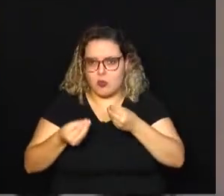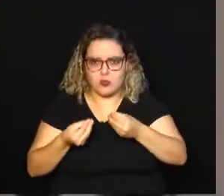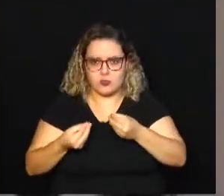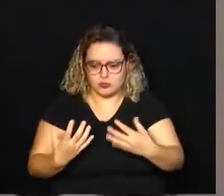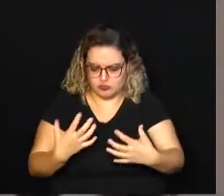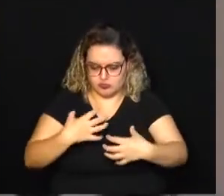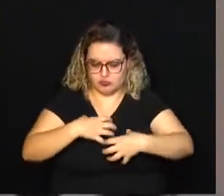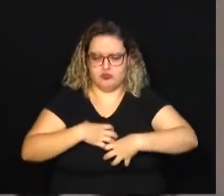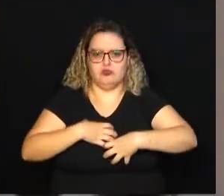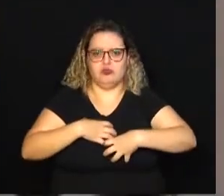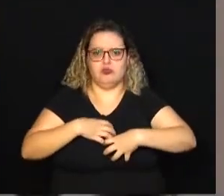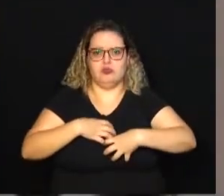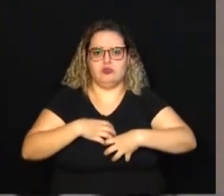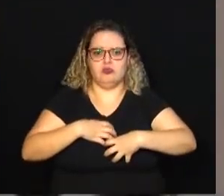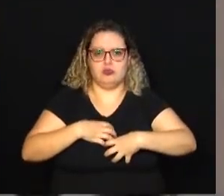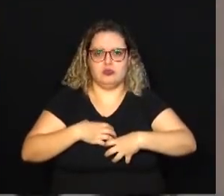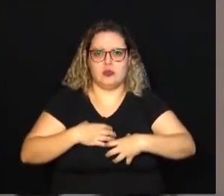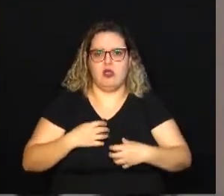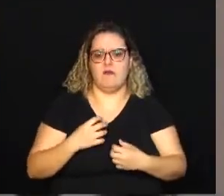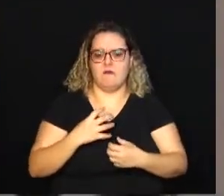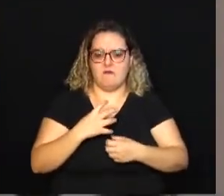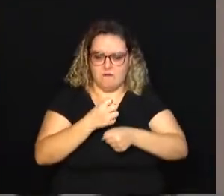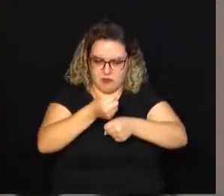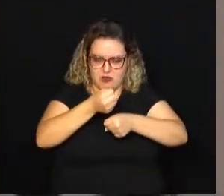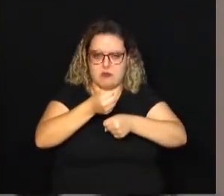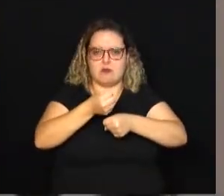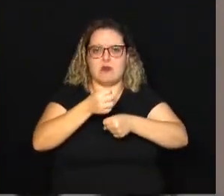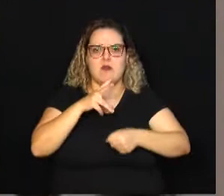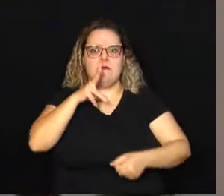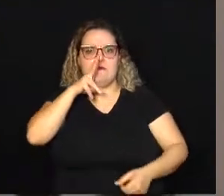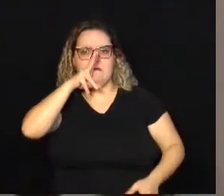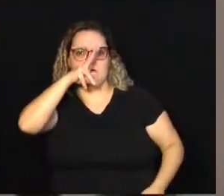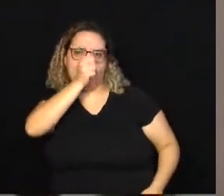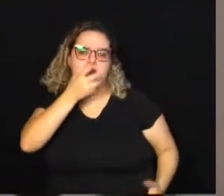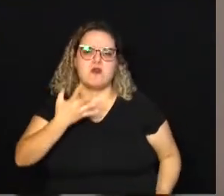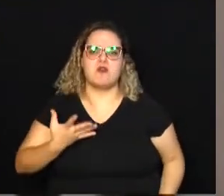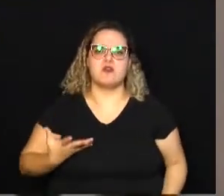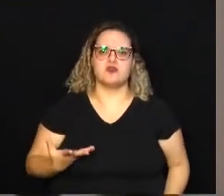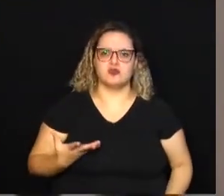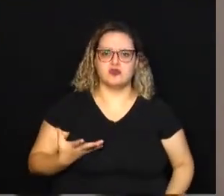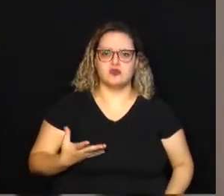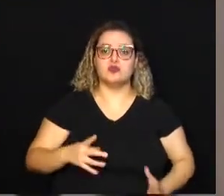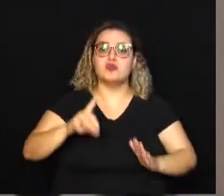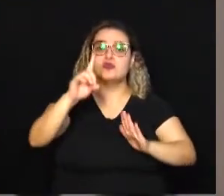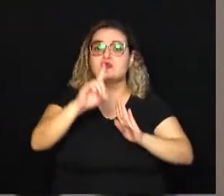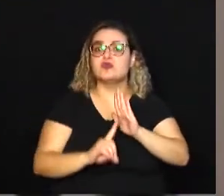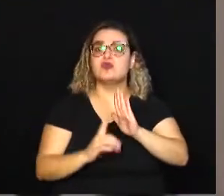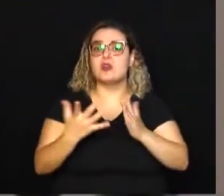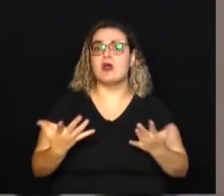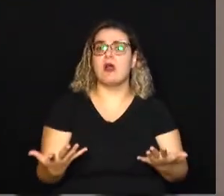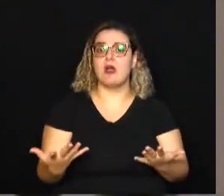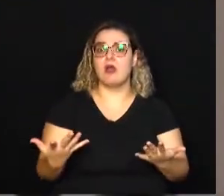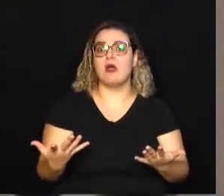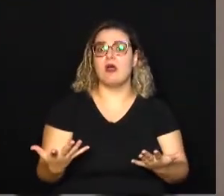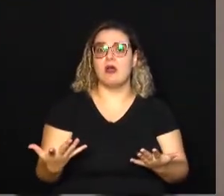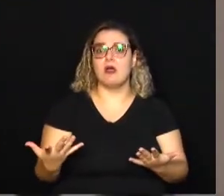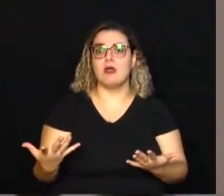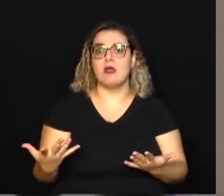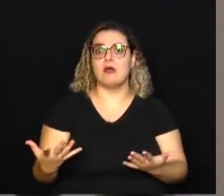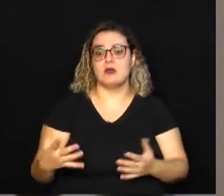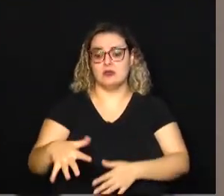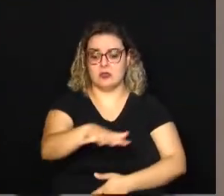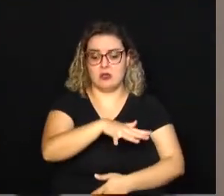forma muito bem alicerçada, pelo que diz respeito ao direito, pelo que o direito à